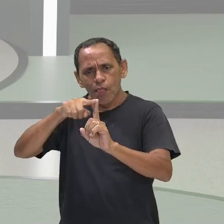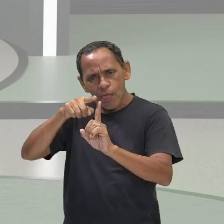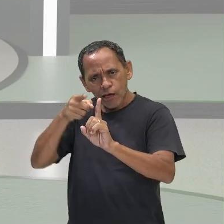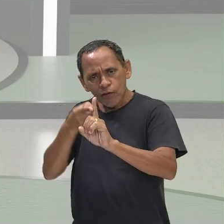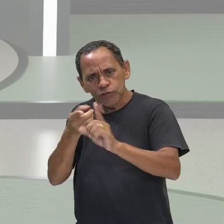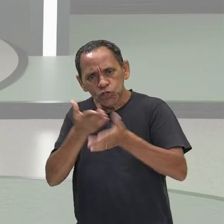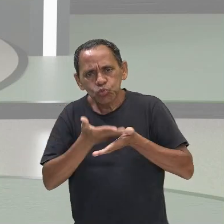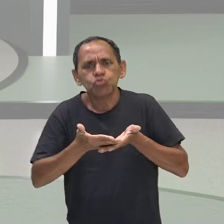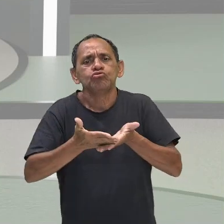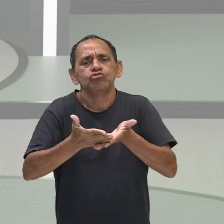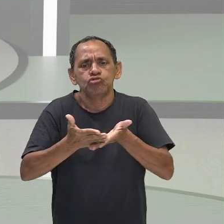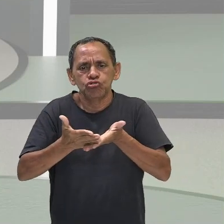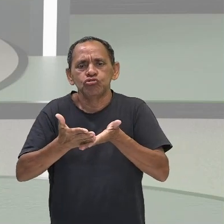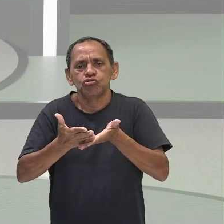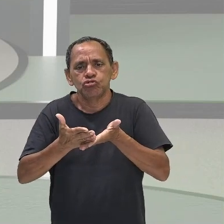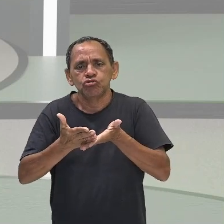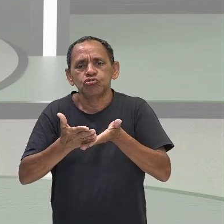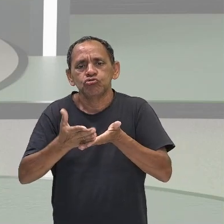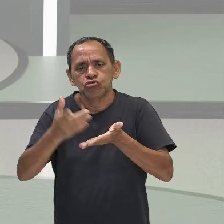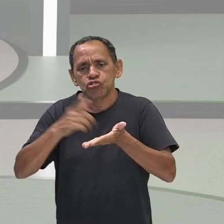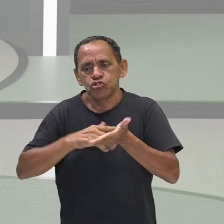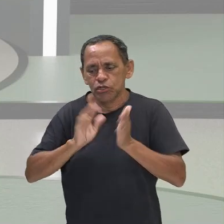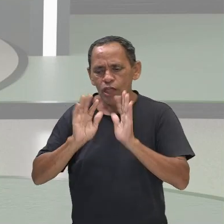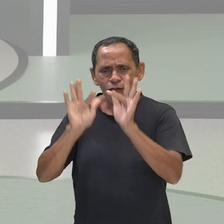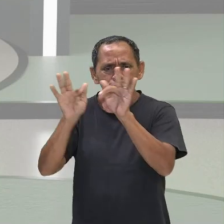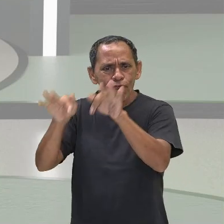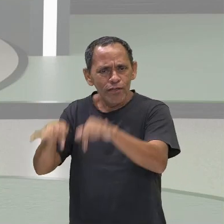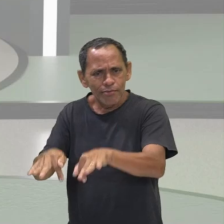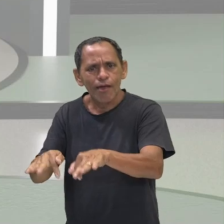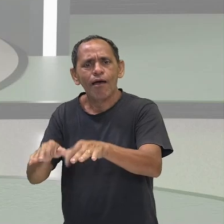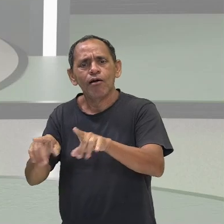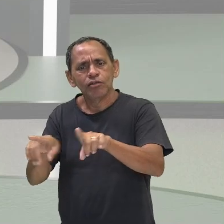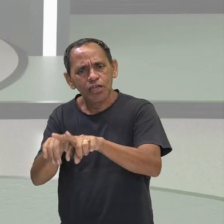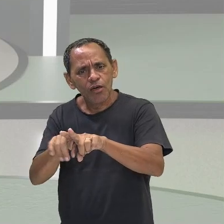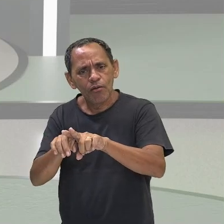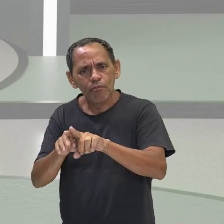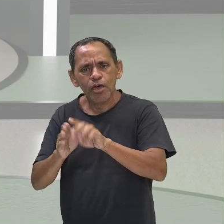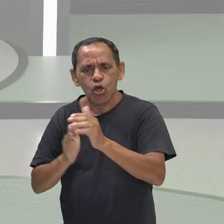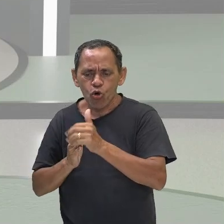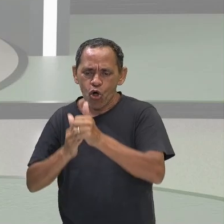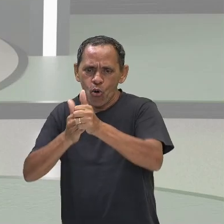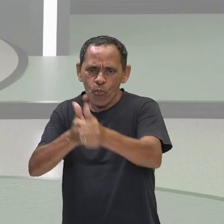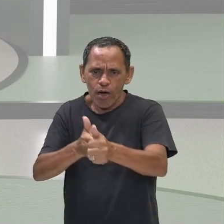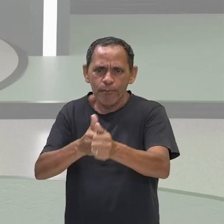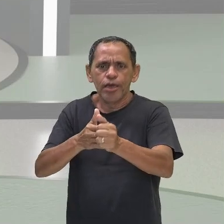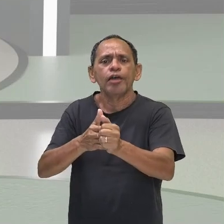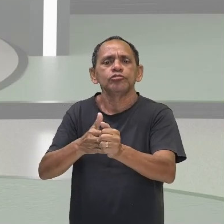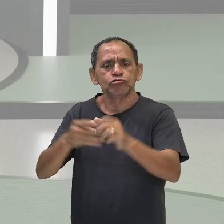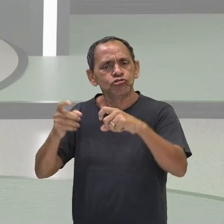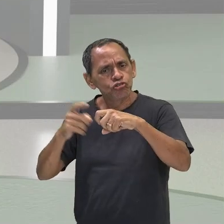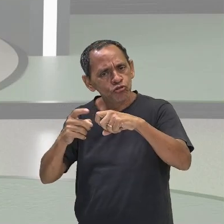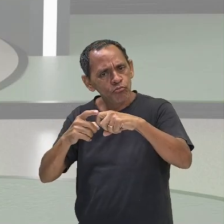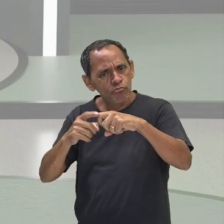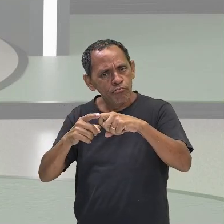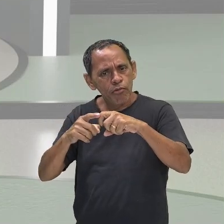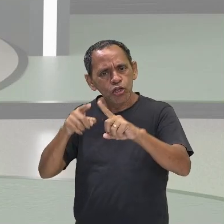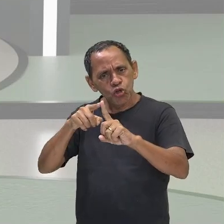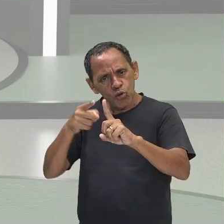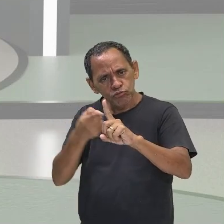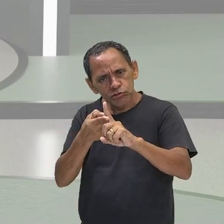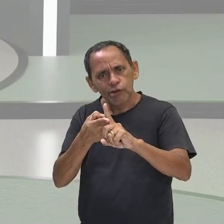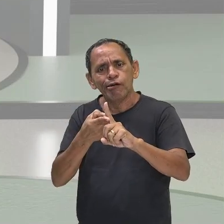finalzinho, com acompanhamento do ginecologista, que é obstetra. Às vezes, geralmente ele já tem a mesma especialidade, então você já pega o